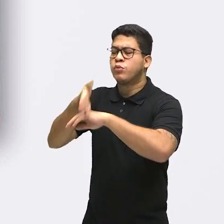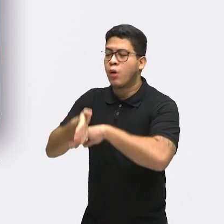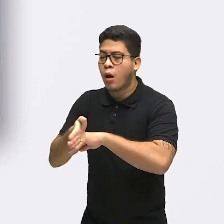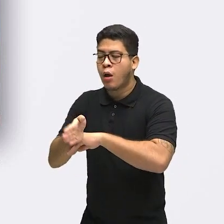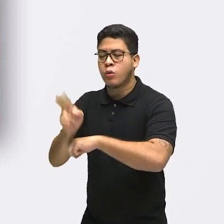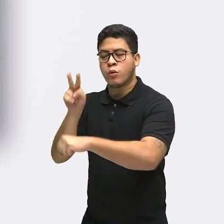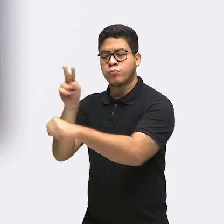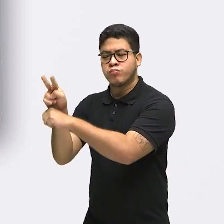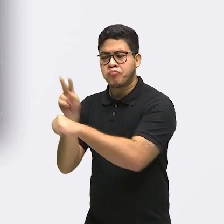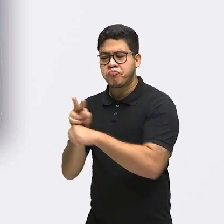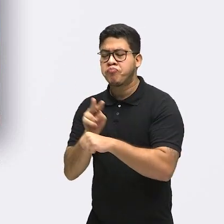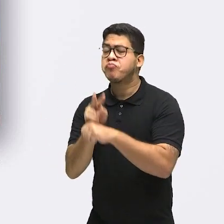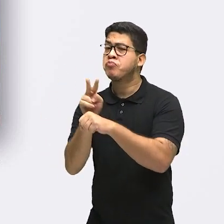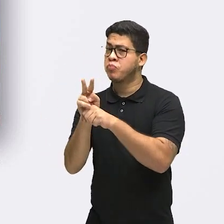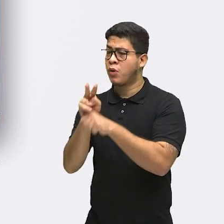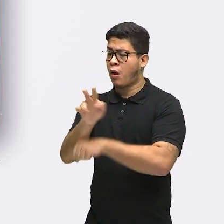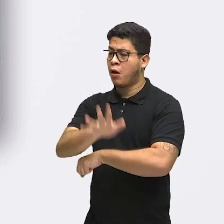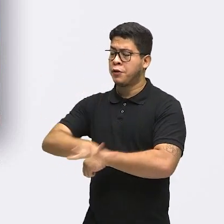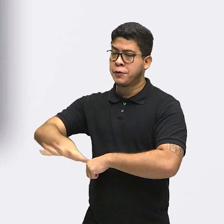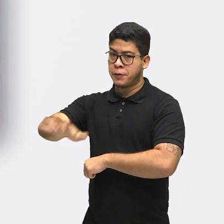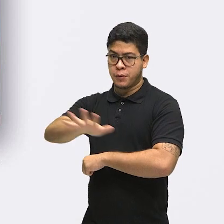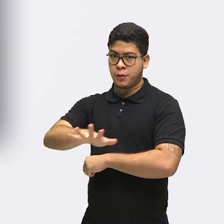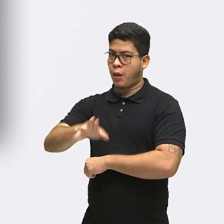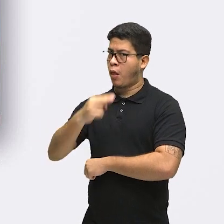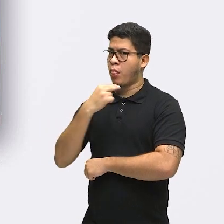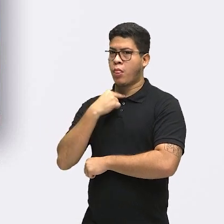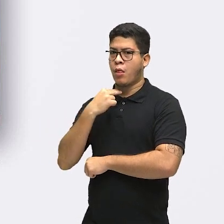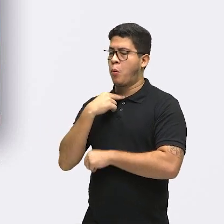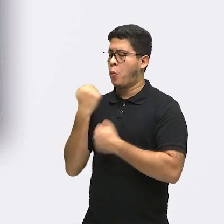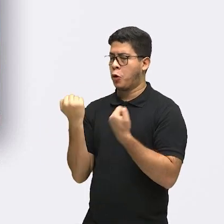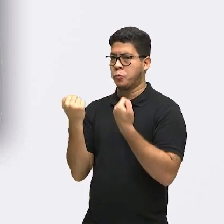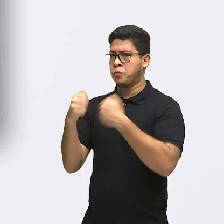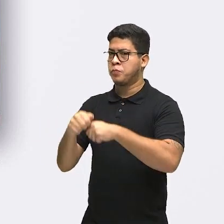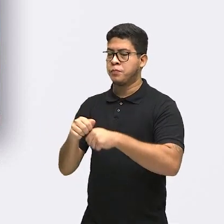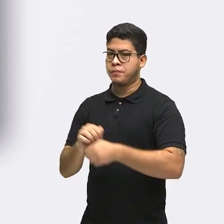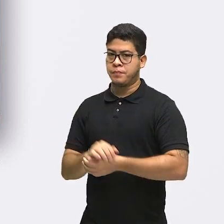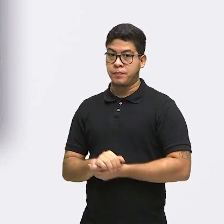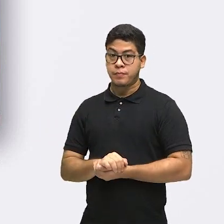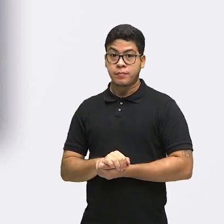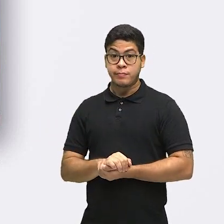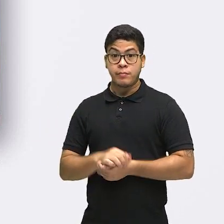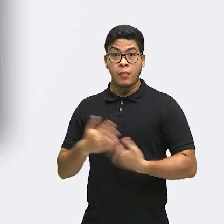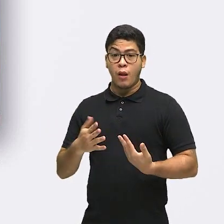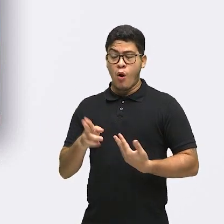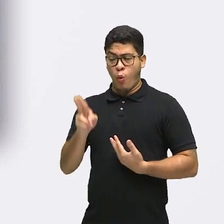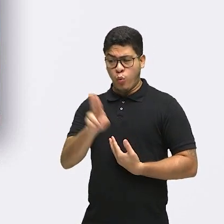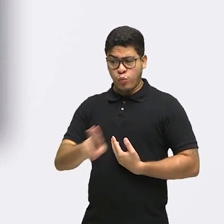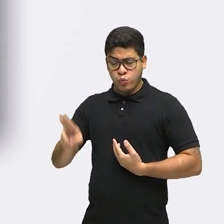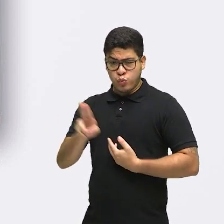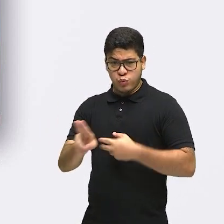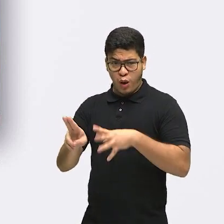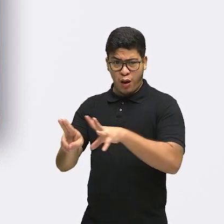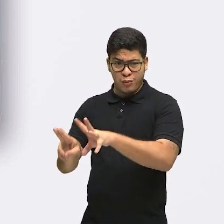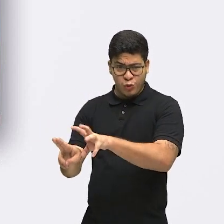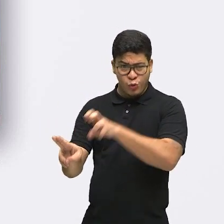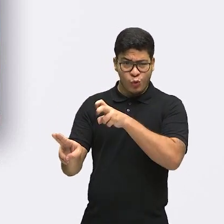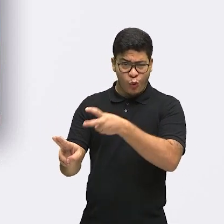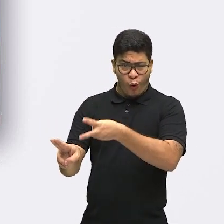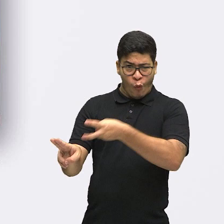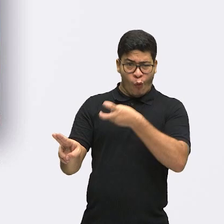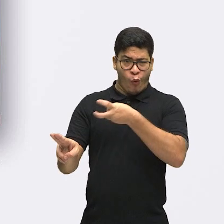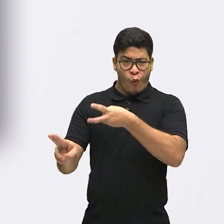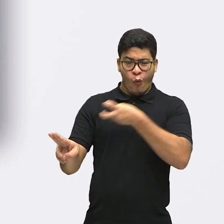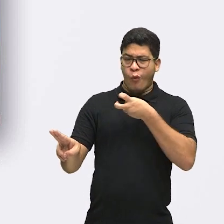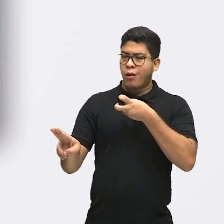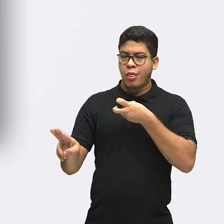de preservação ambiental, você não tem possibilidade nenhuma de utilizar esse espaço. Você só acha